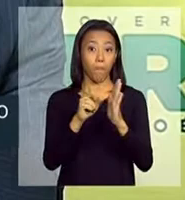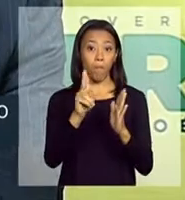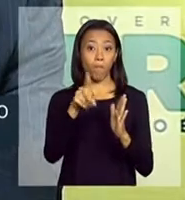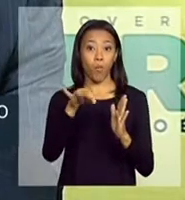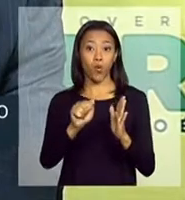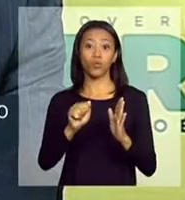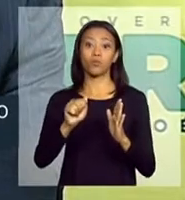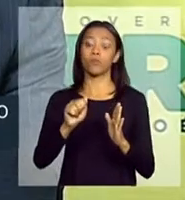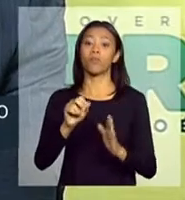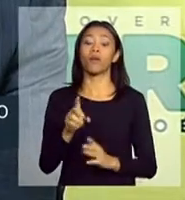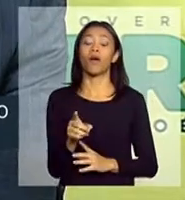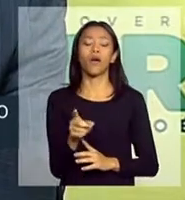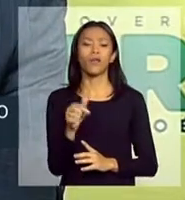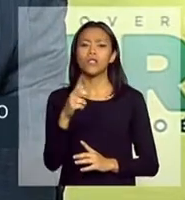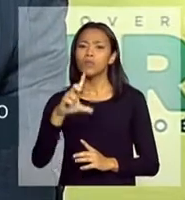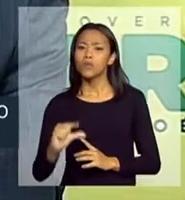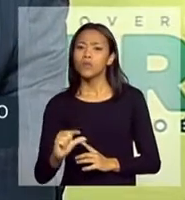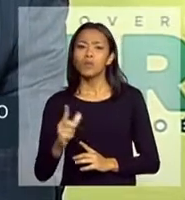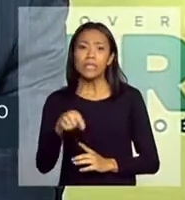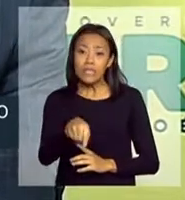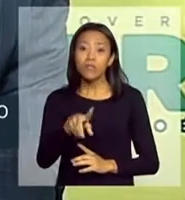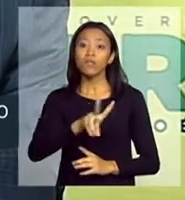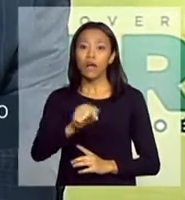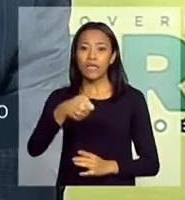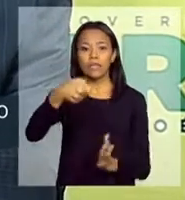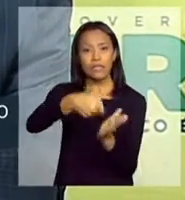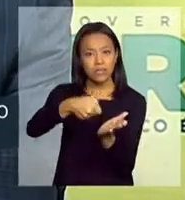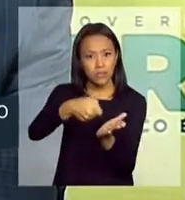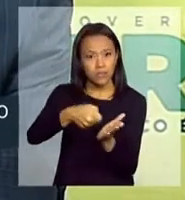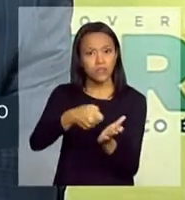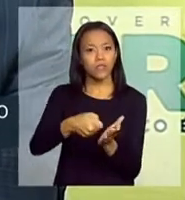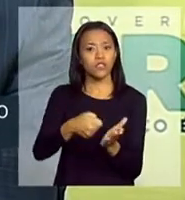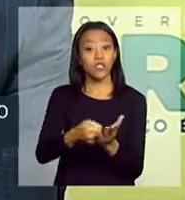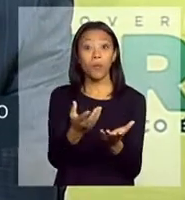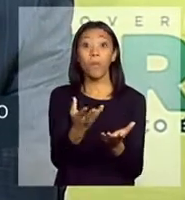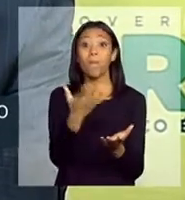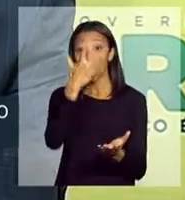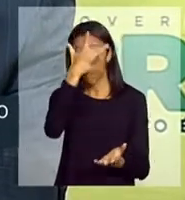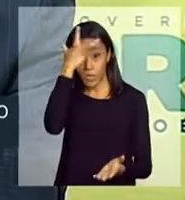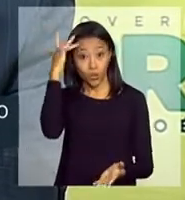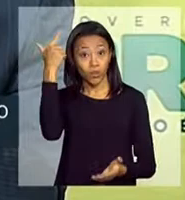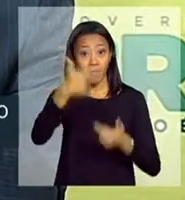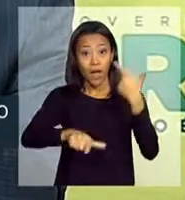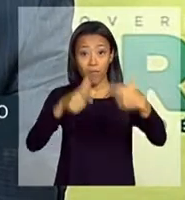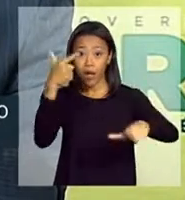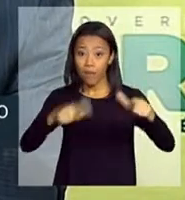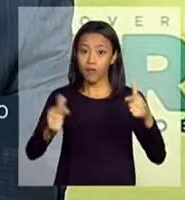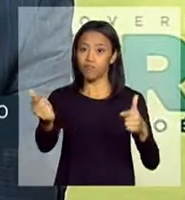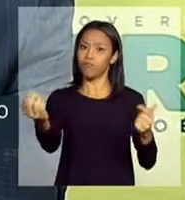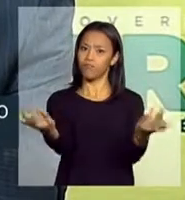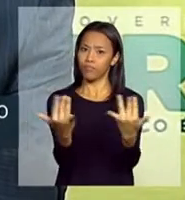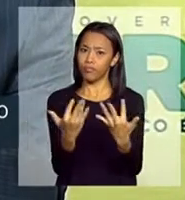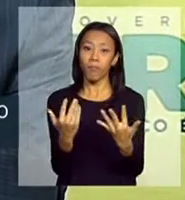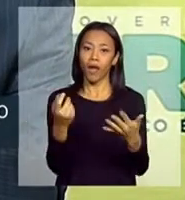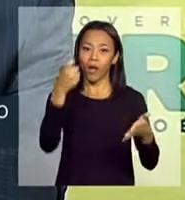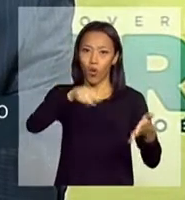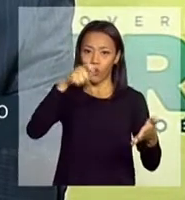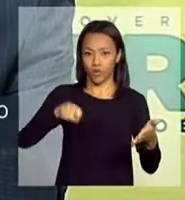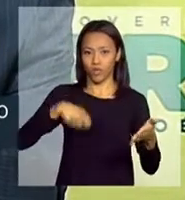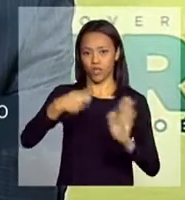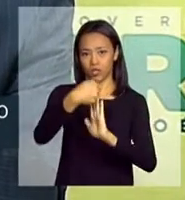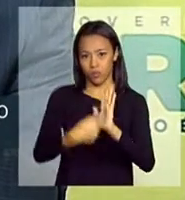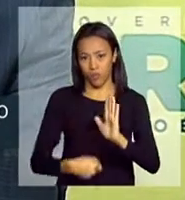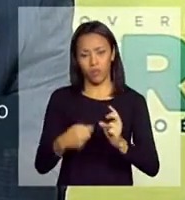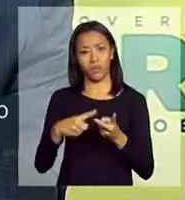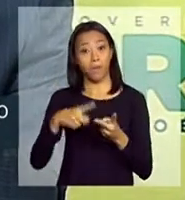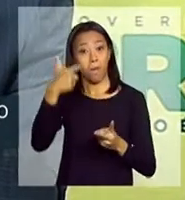isso só isso já exigerá aumento de corretores na 2ª Instância seja mais